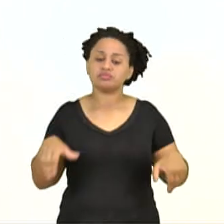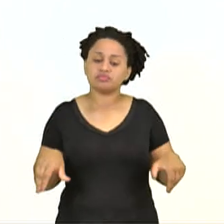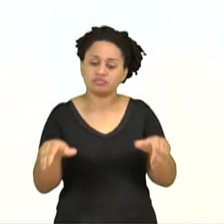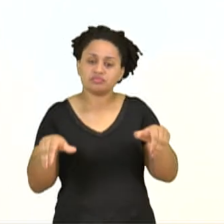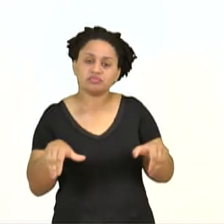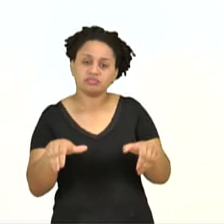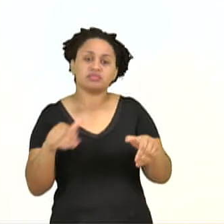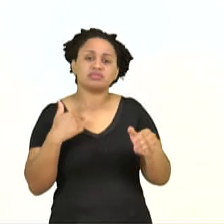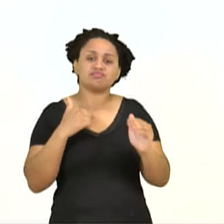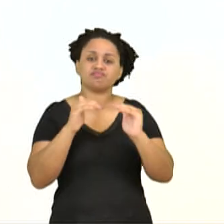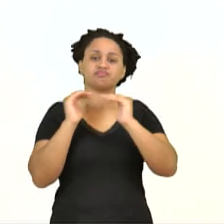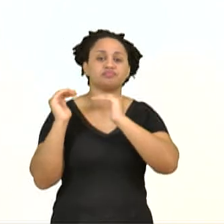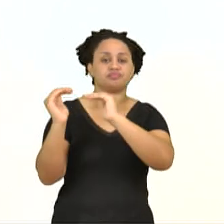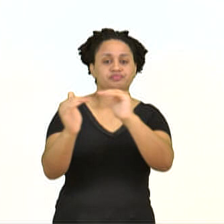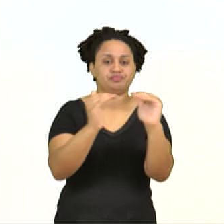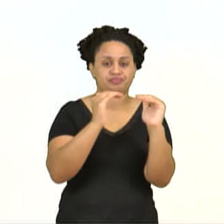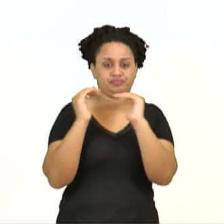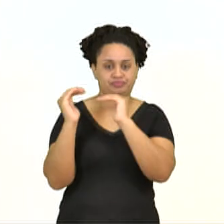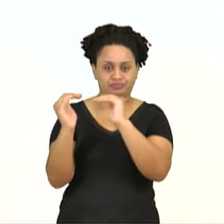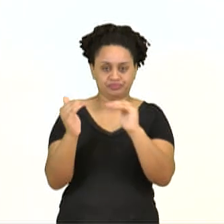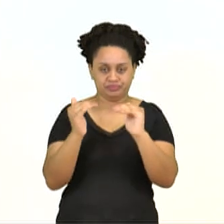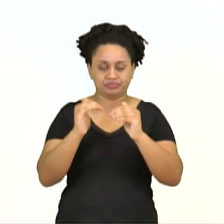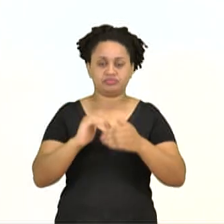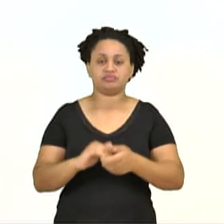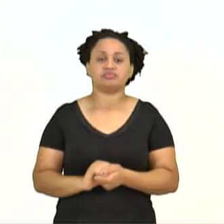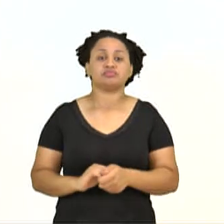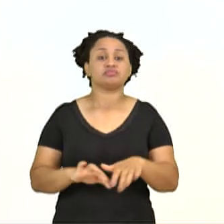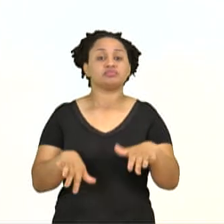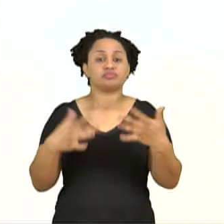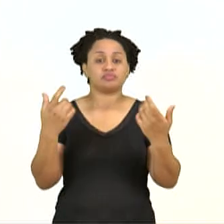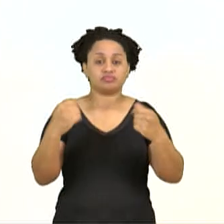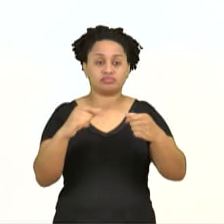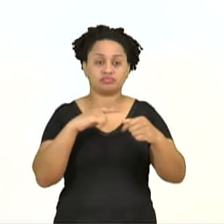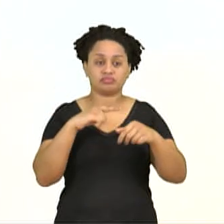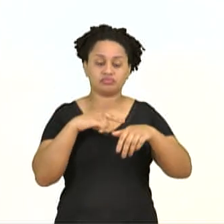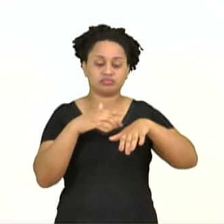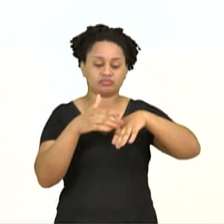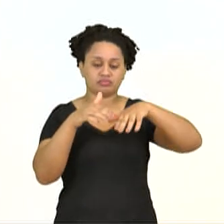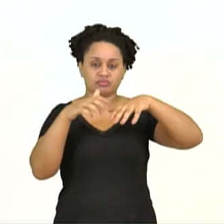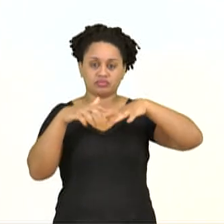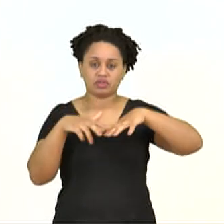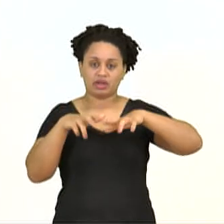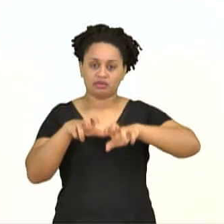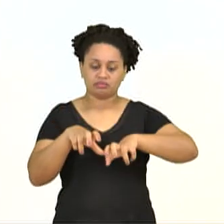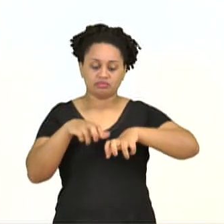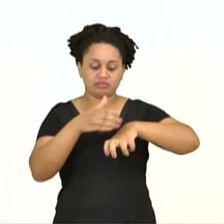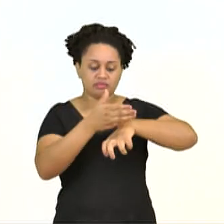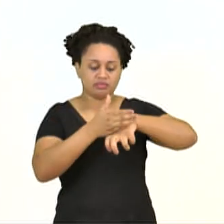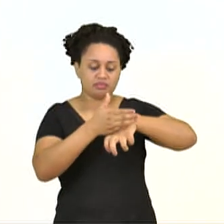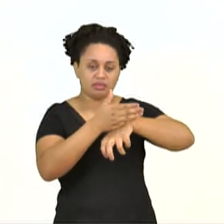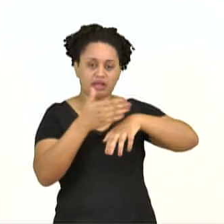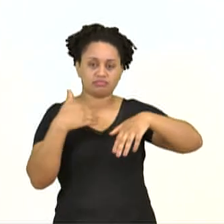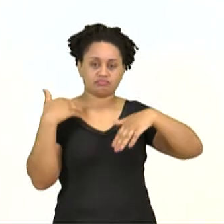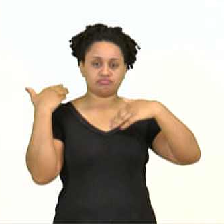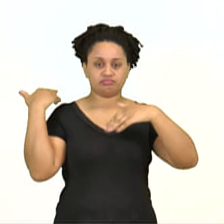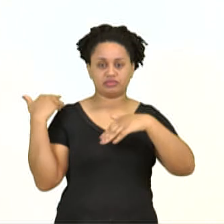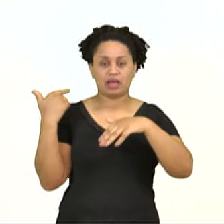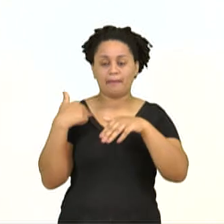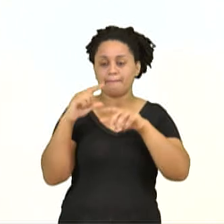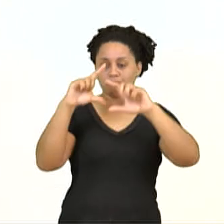roda padronizadas. Então, ela deve ter um encosto baixo, permite mais movimento do